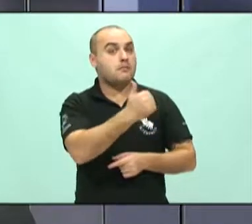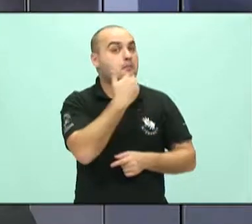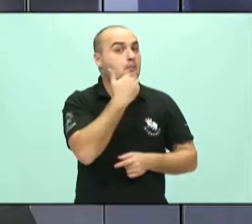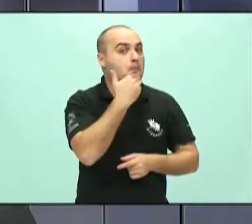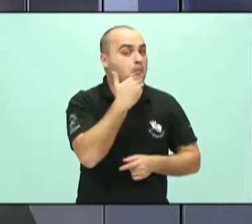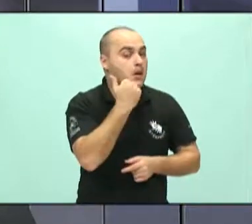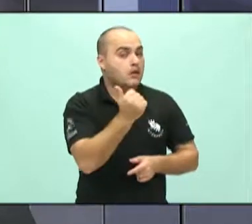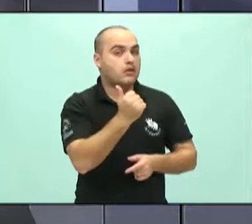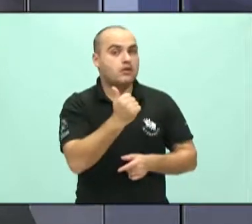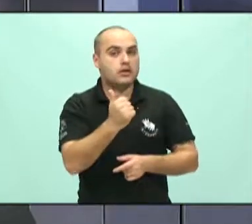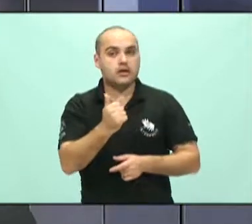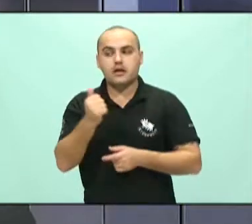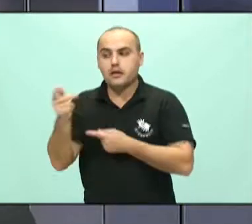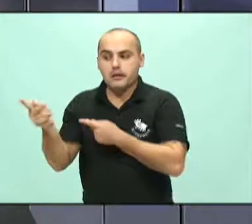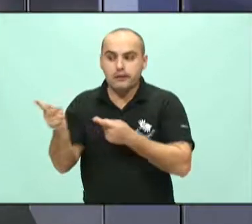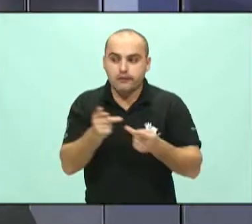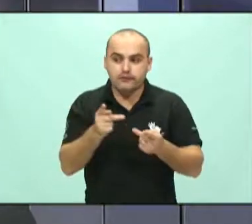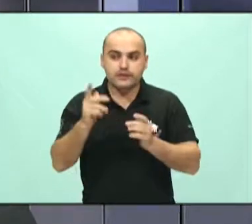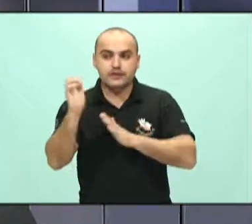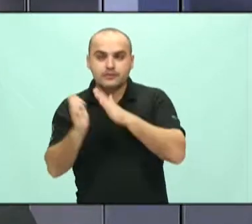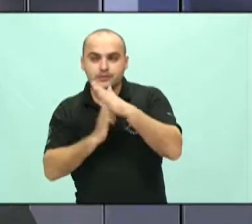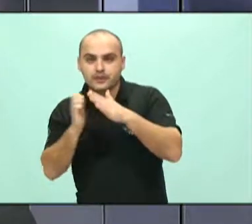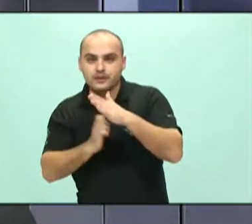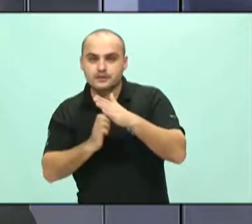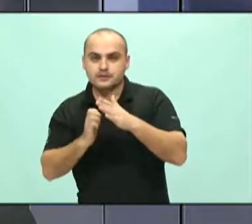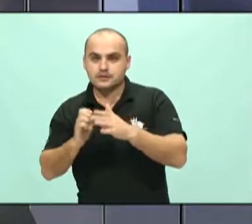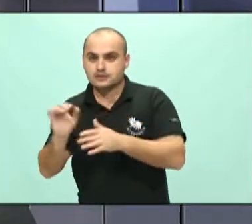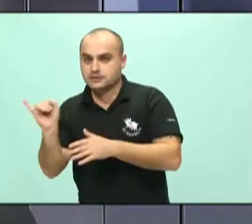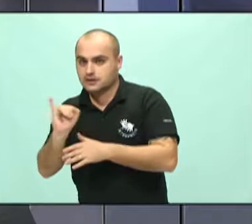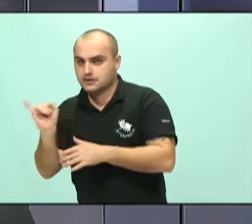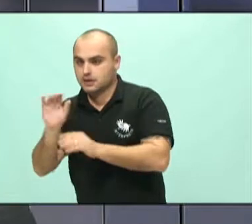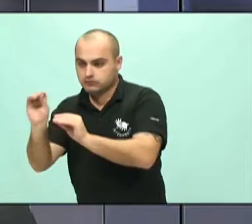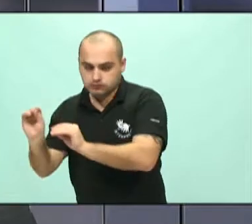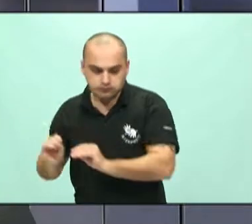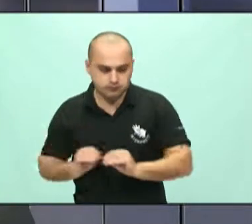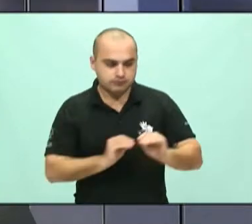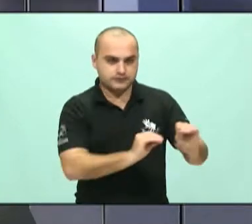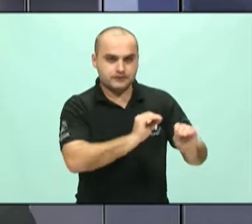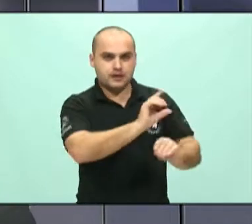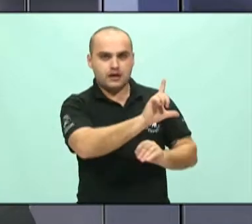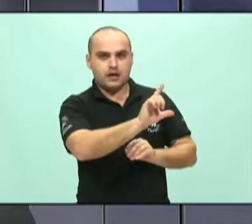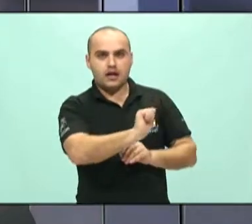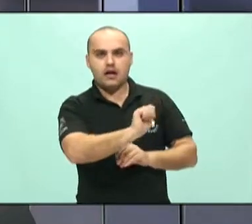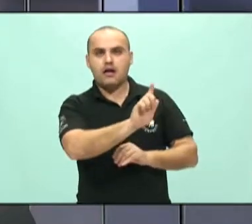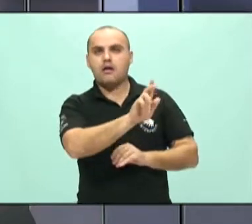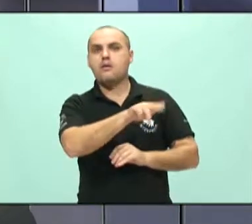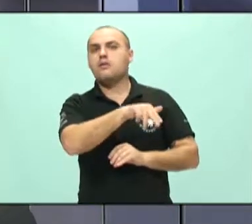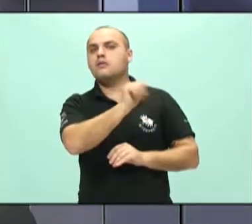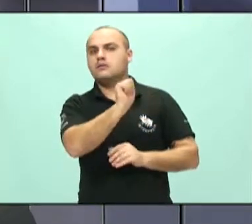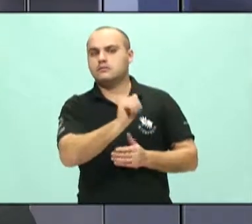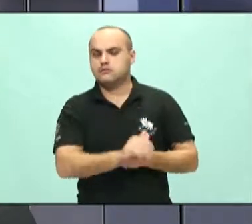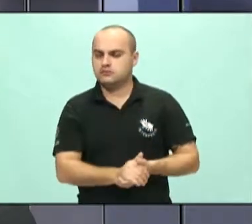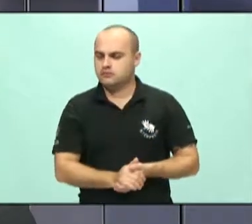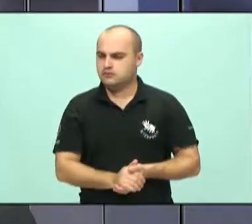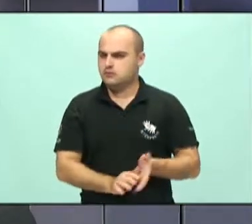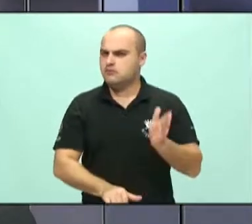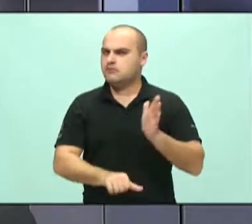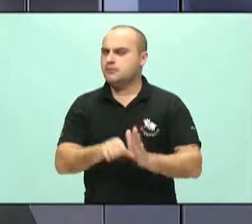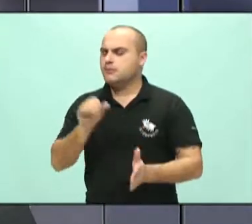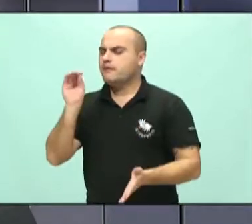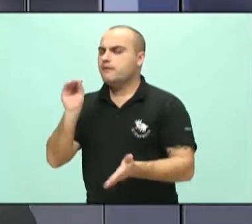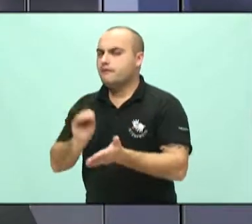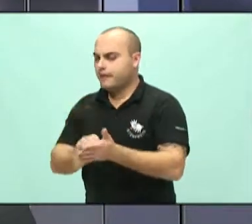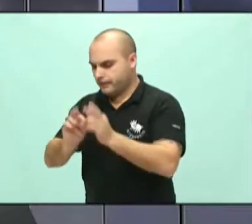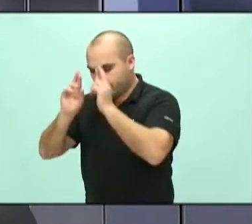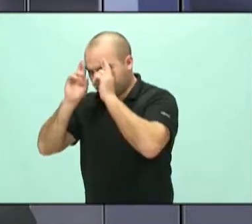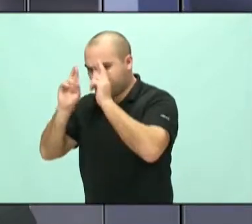os pescadores e as empresas de pesca de Itajaí a se mudarem para aquele município. Primeiro é desrespeitar a história da